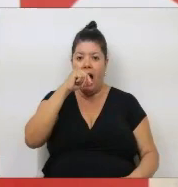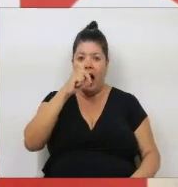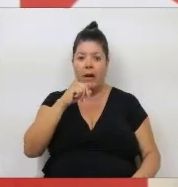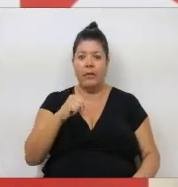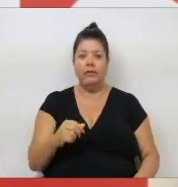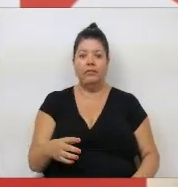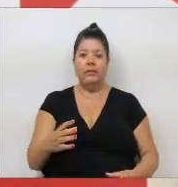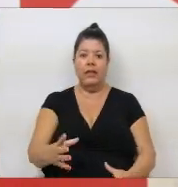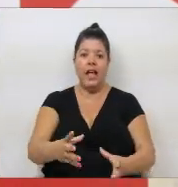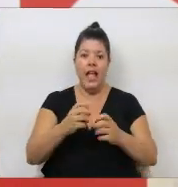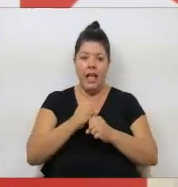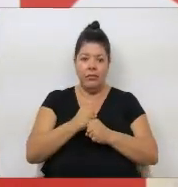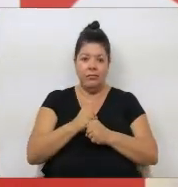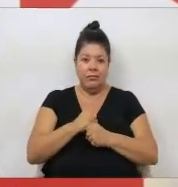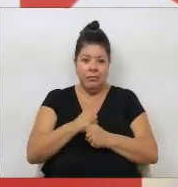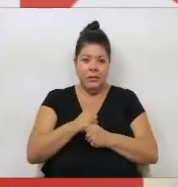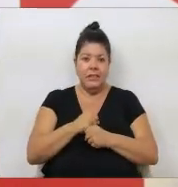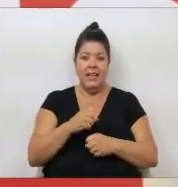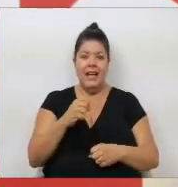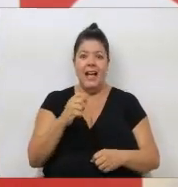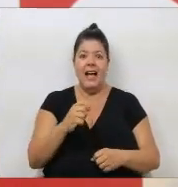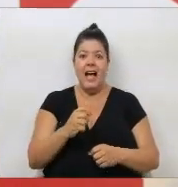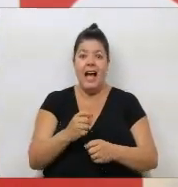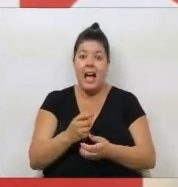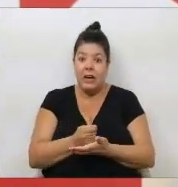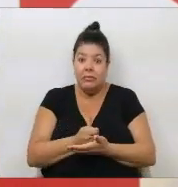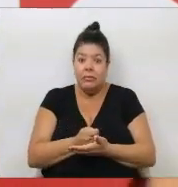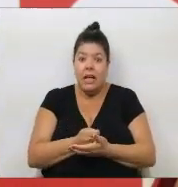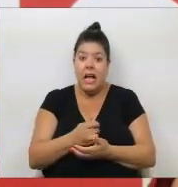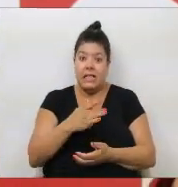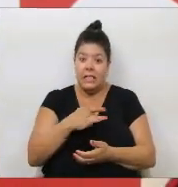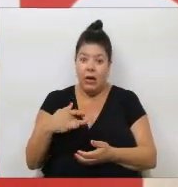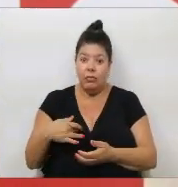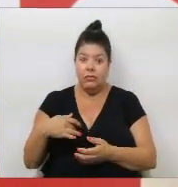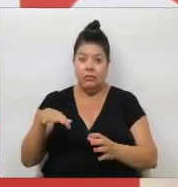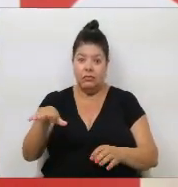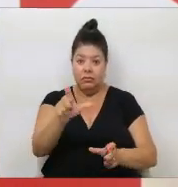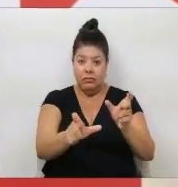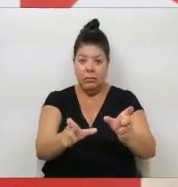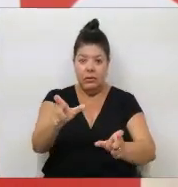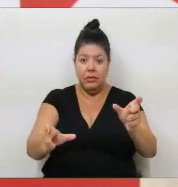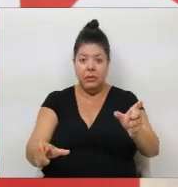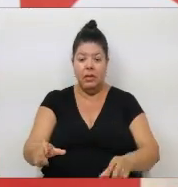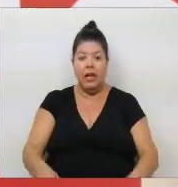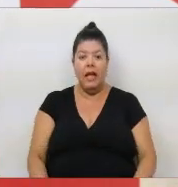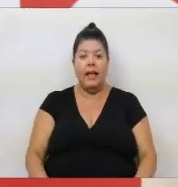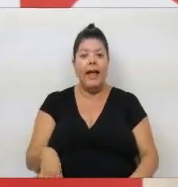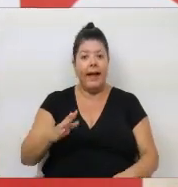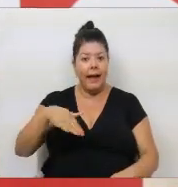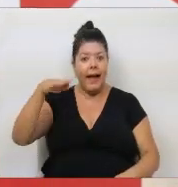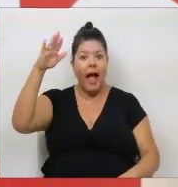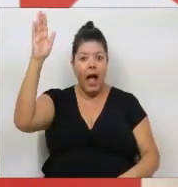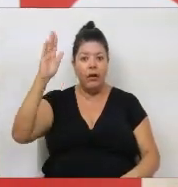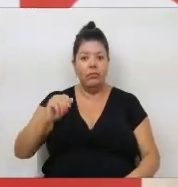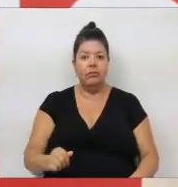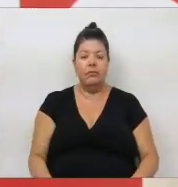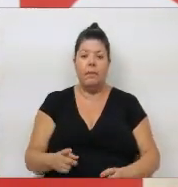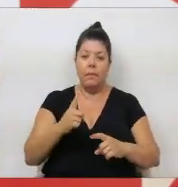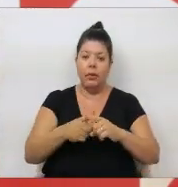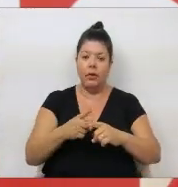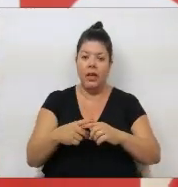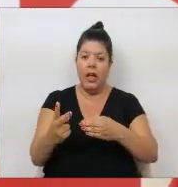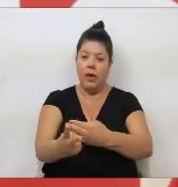população. E isso é muito importante, muito caro. Caro para nós. Porque a defesa da saúde é a defesa da